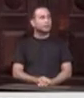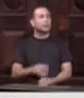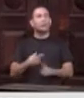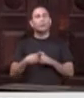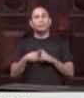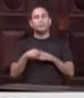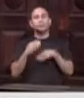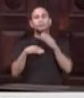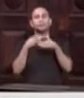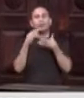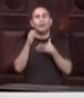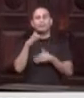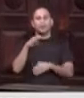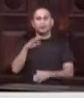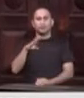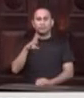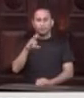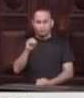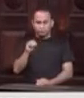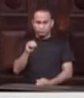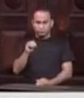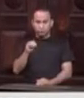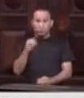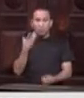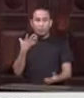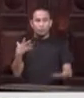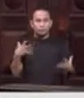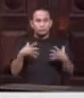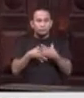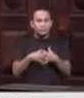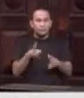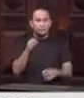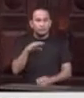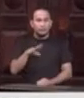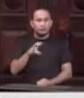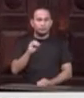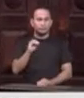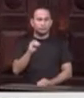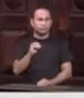o efetivo? Como é que complementa o efetivo?